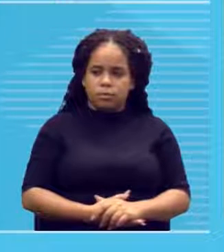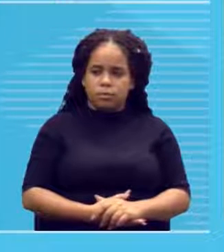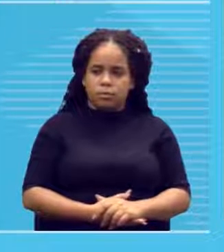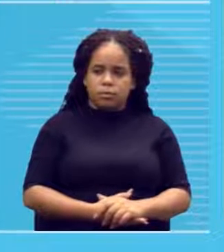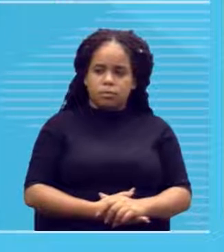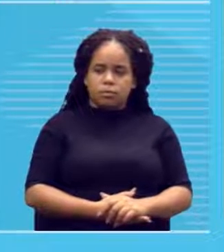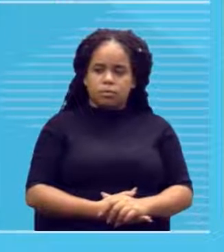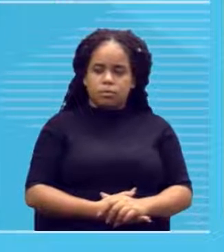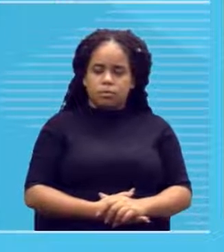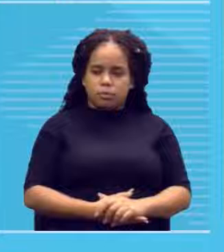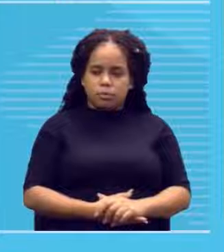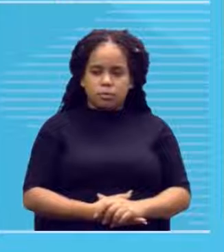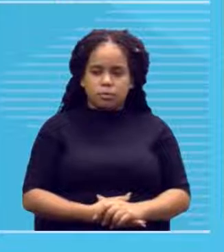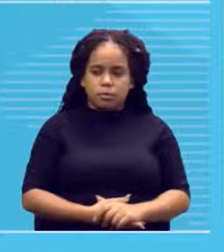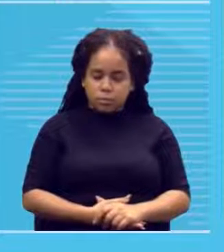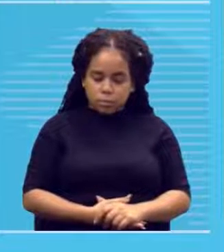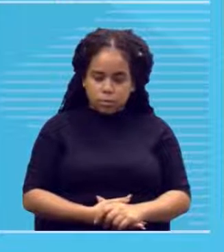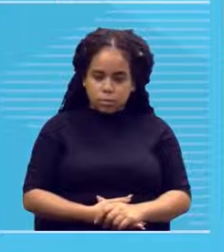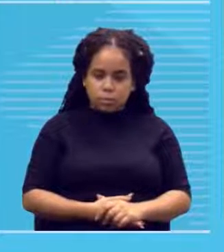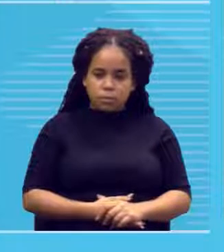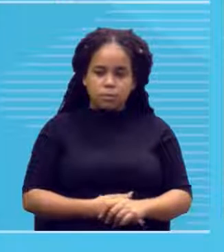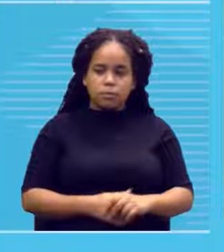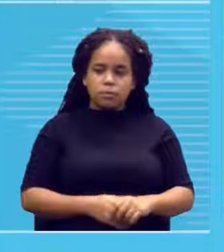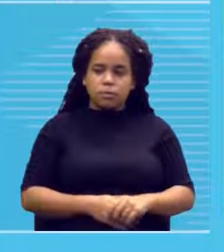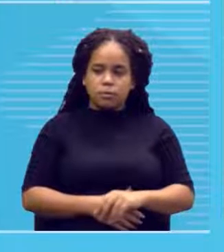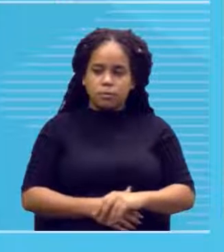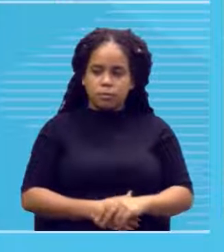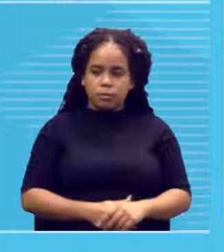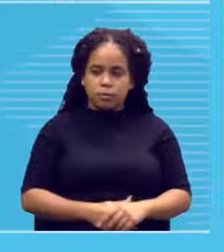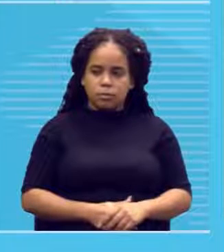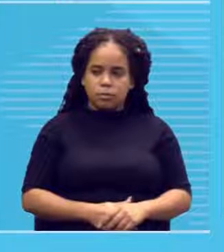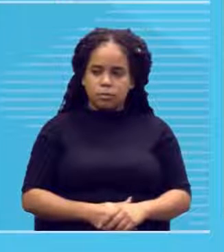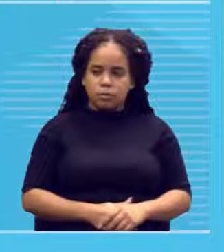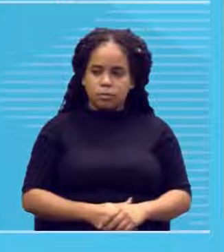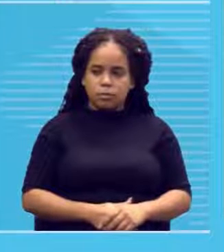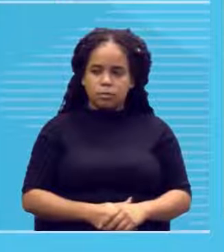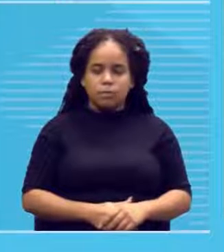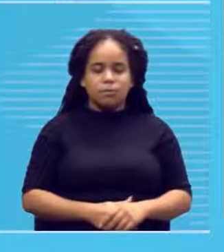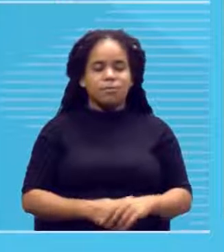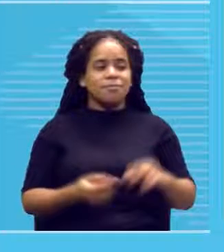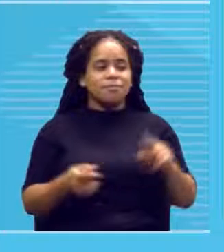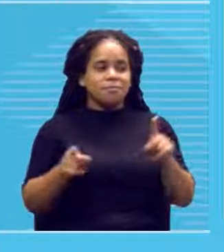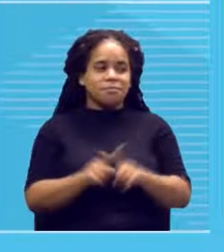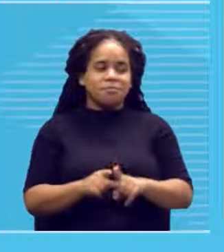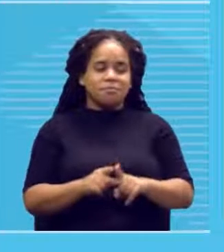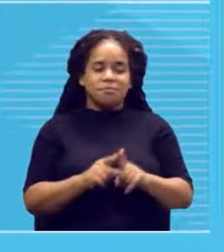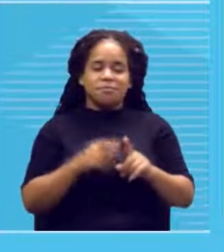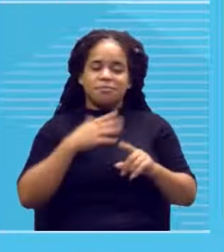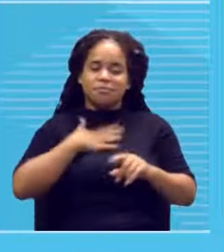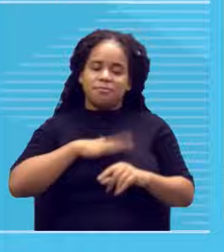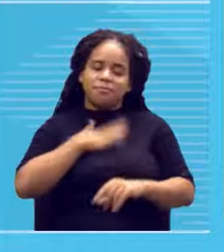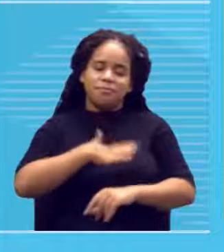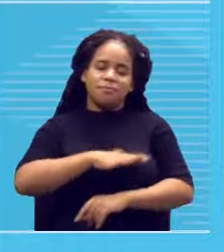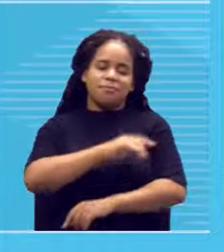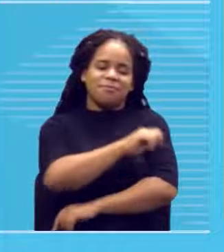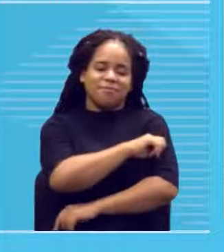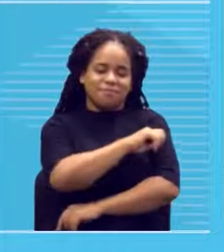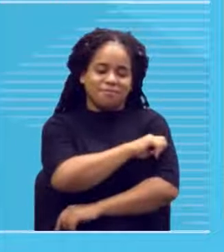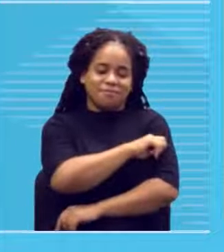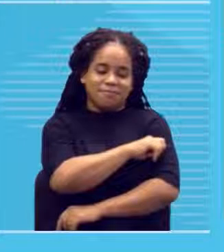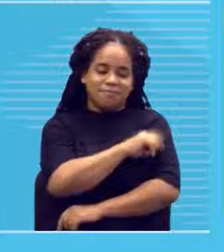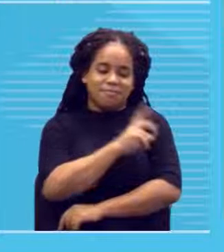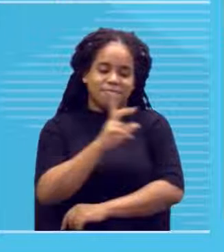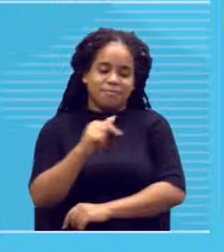Olha aí se acalme Gabriel André né Essa aí é o